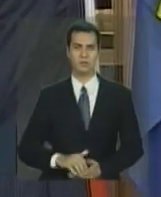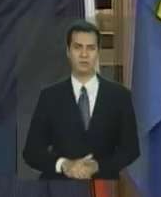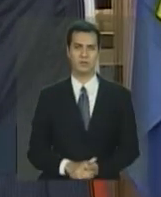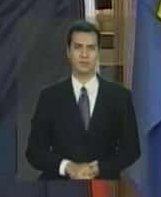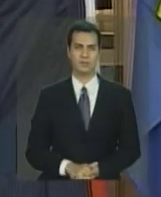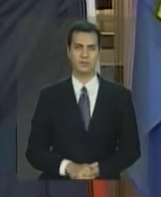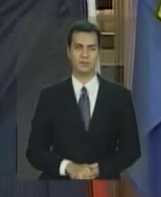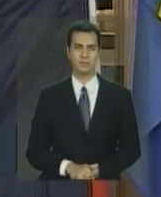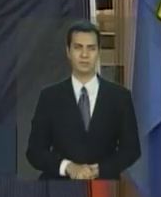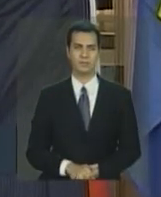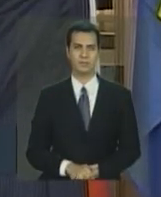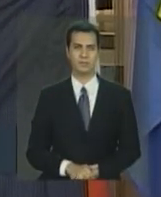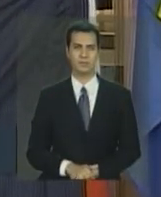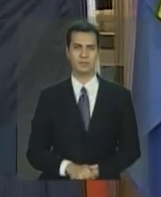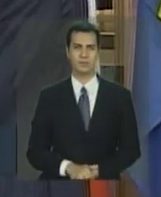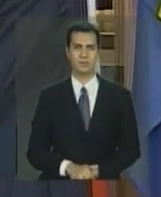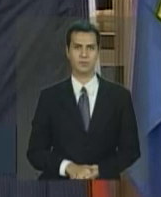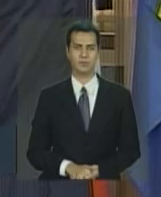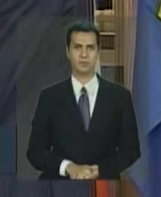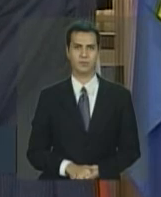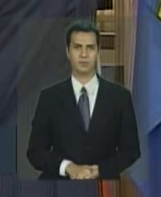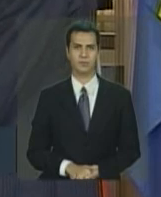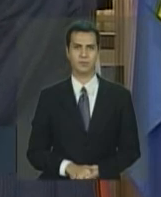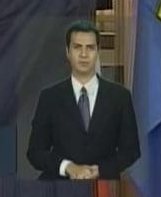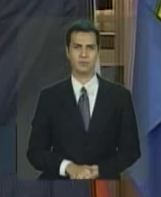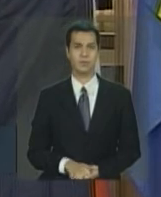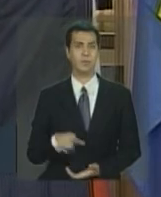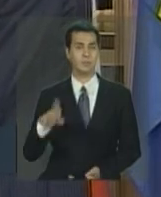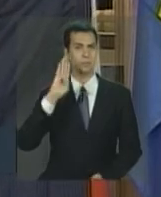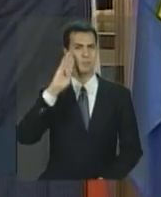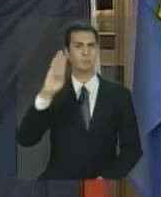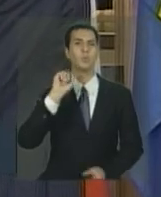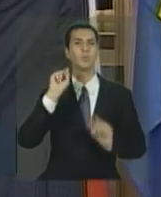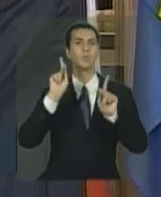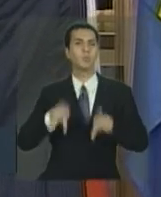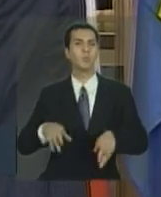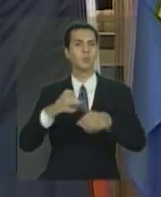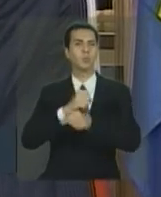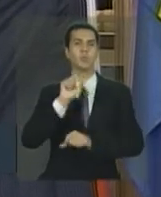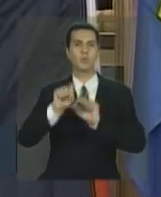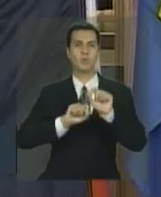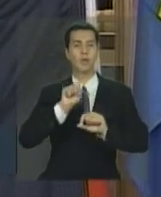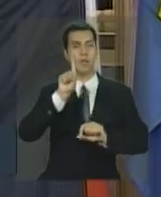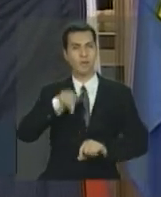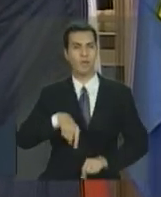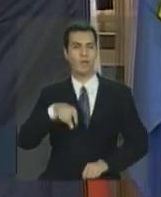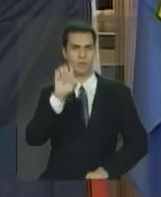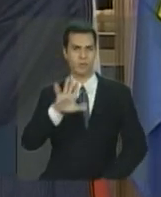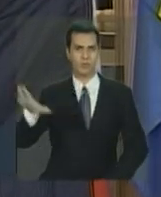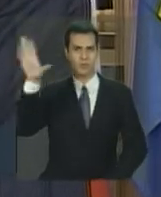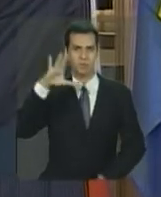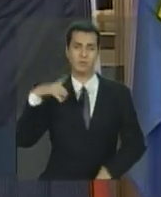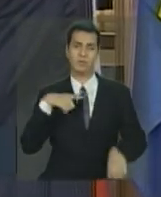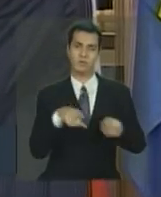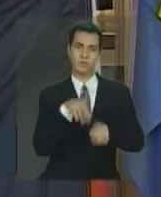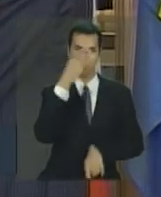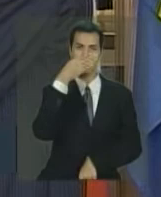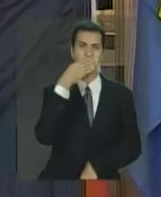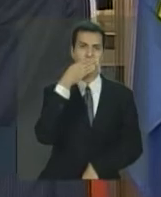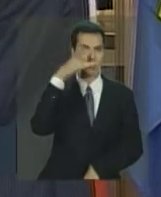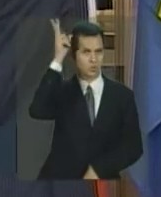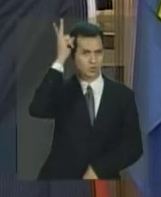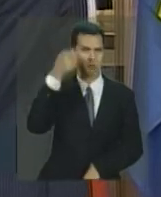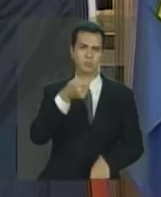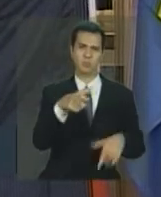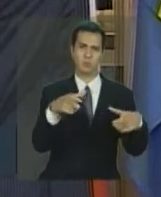A maioria da sua população é de descendência europeia. Os nativos são minoria. A